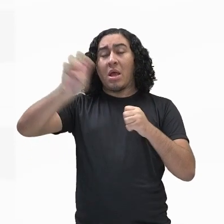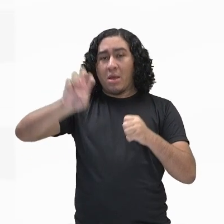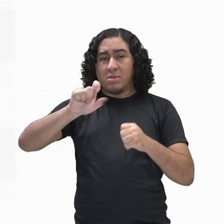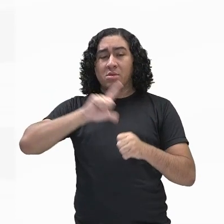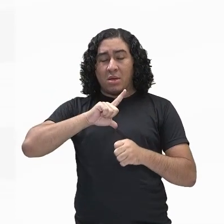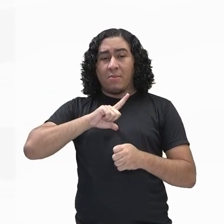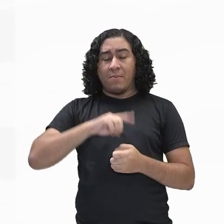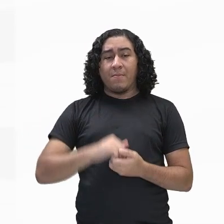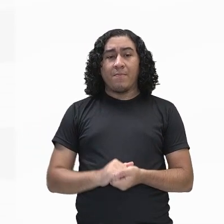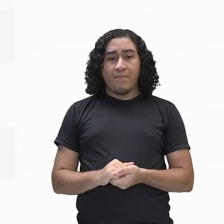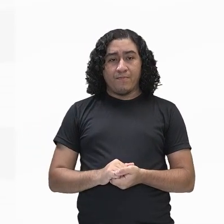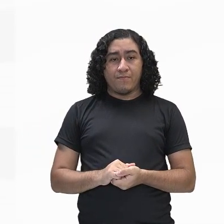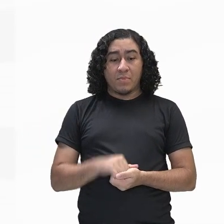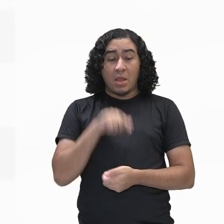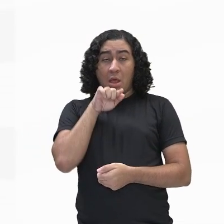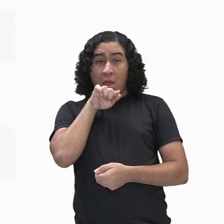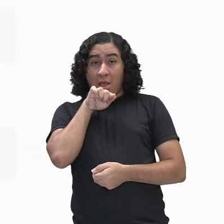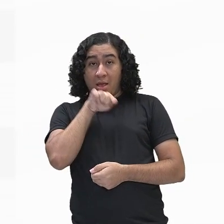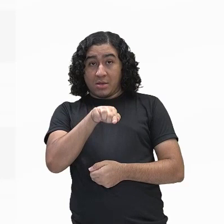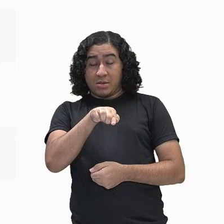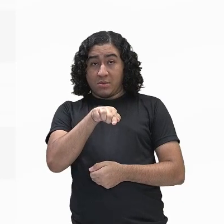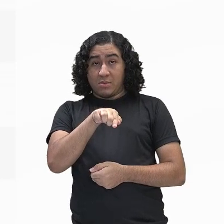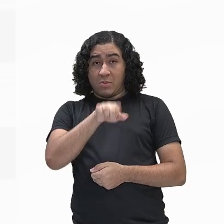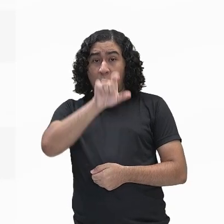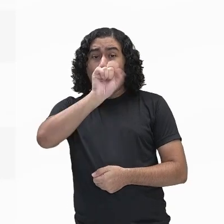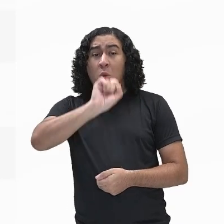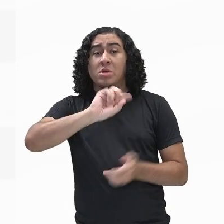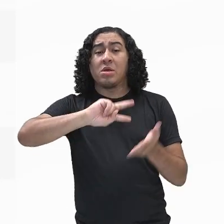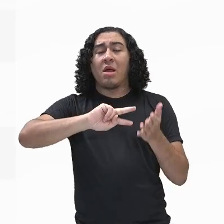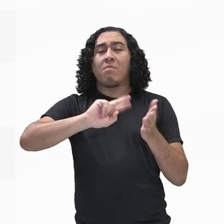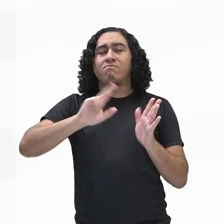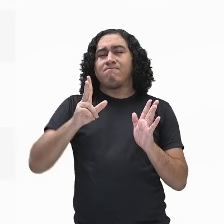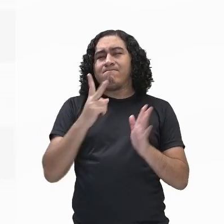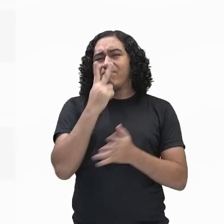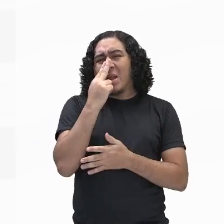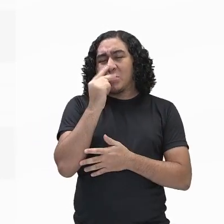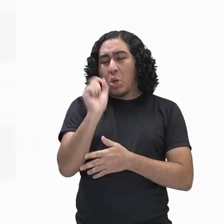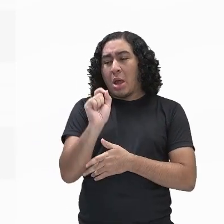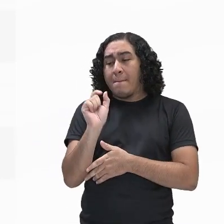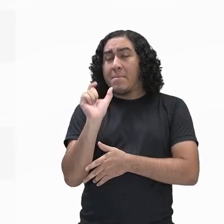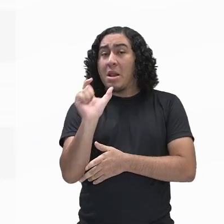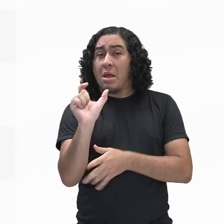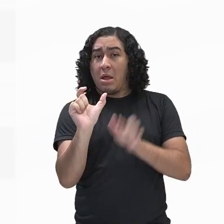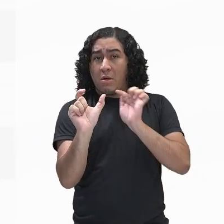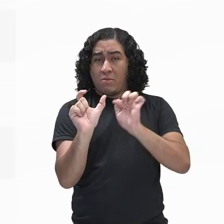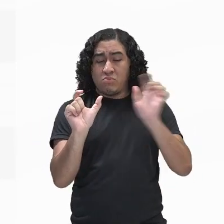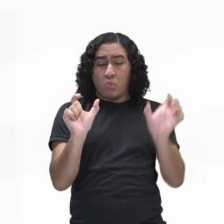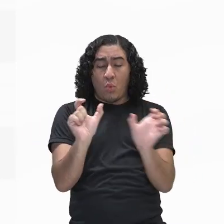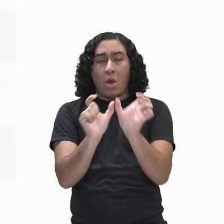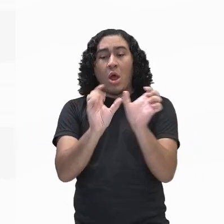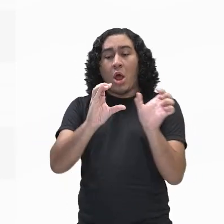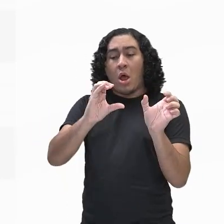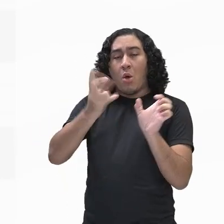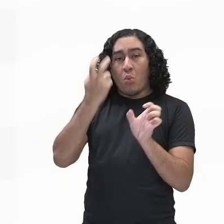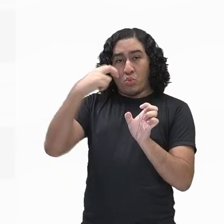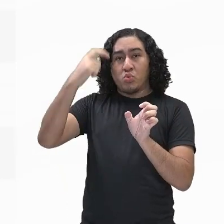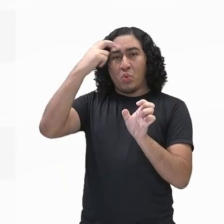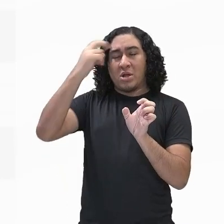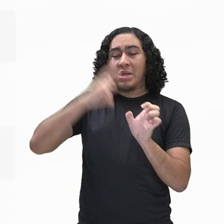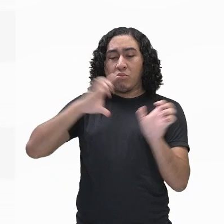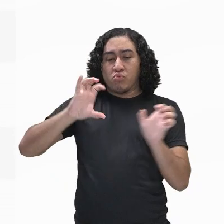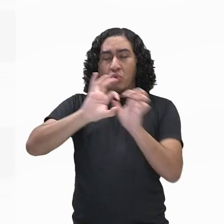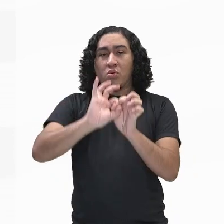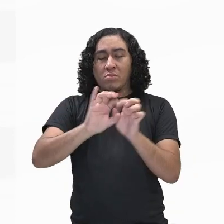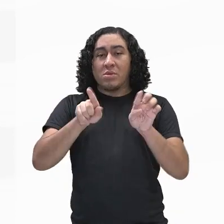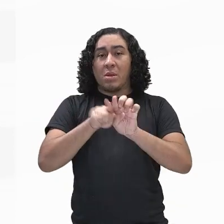A interculturalidade é um conceito, embora a palavra cultura apareça aí no meio, né? E o primeiro sentido que a gente